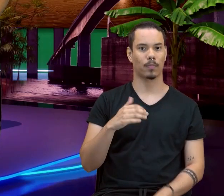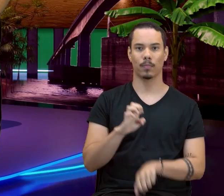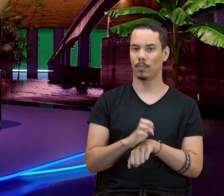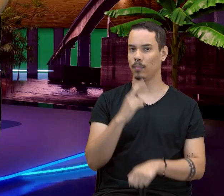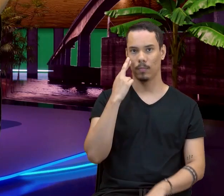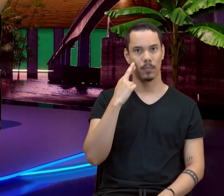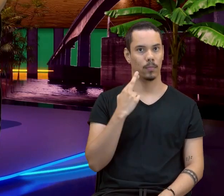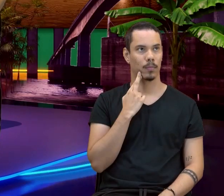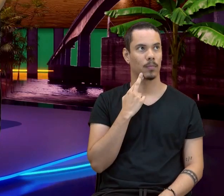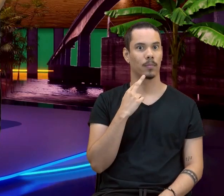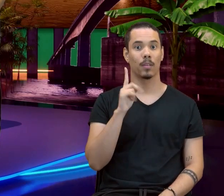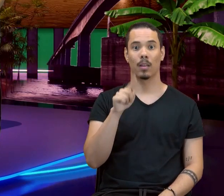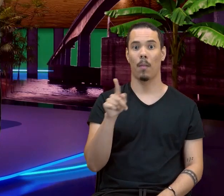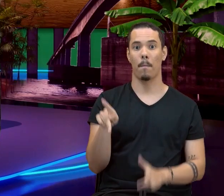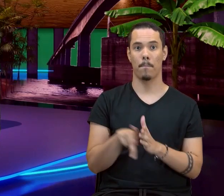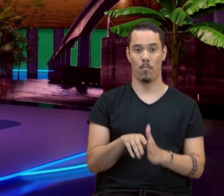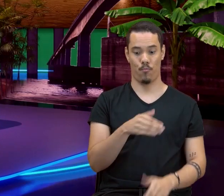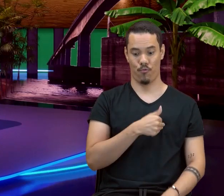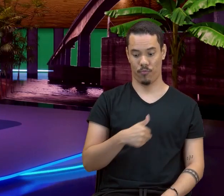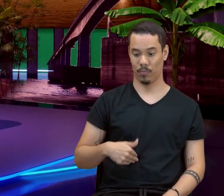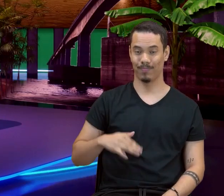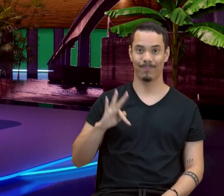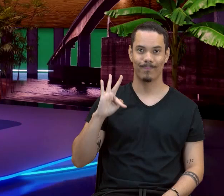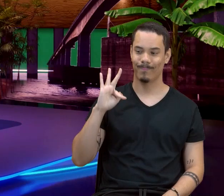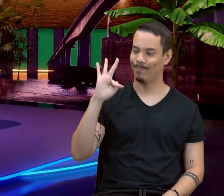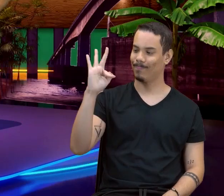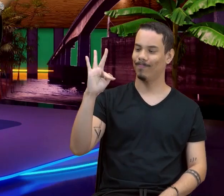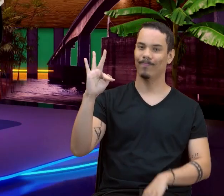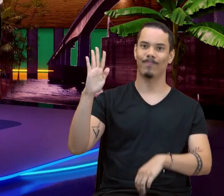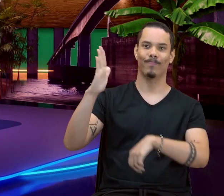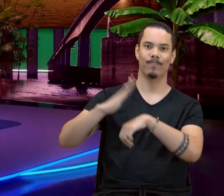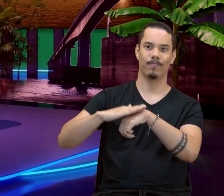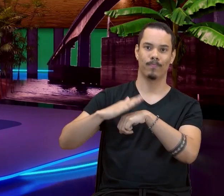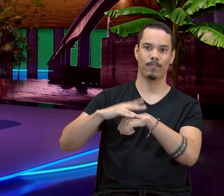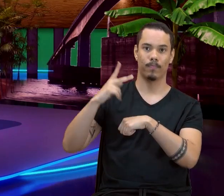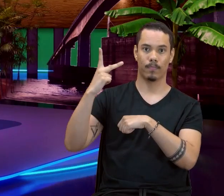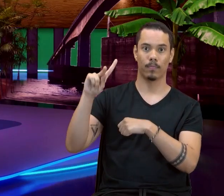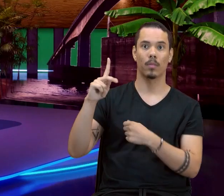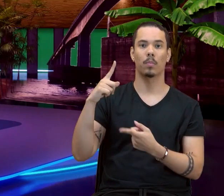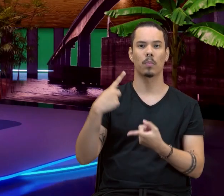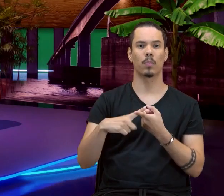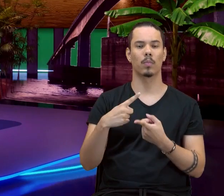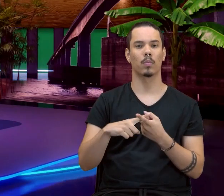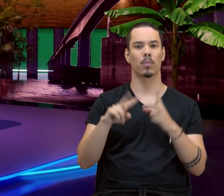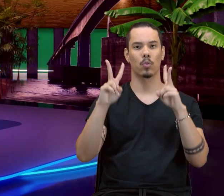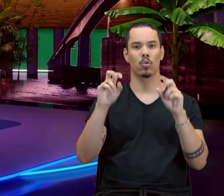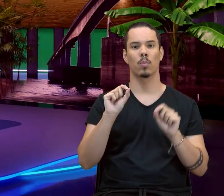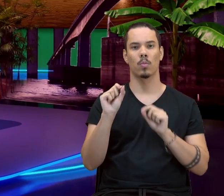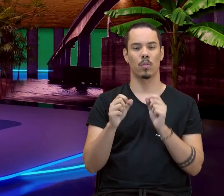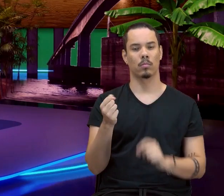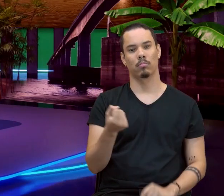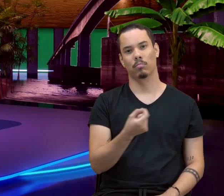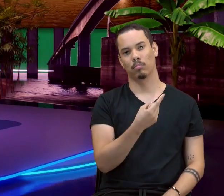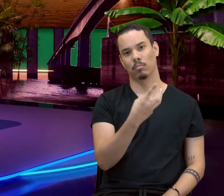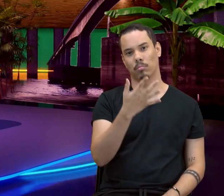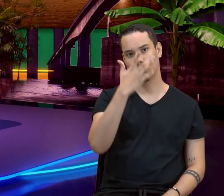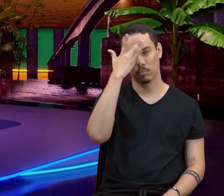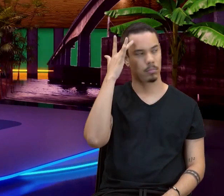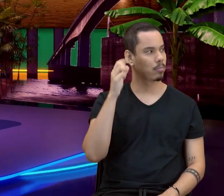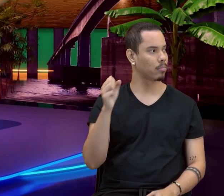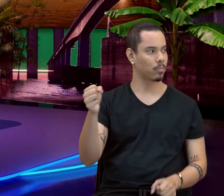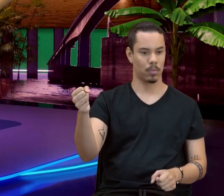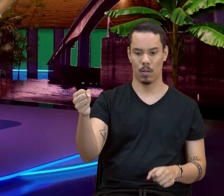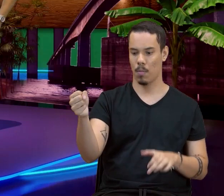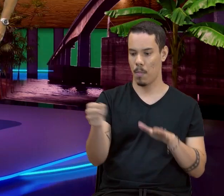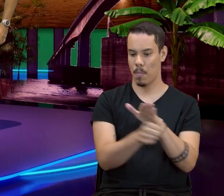era do governo federal. Exatamente. Certo? Em relação a essa questão do fluxo, né? Essa marcha para o oeste, a